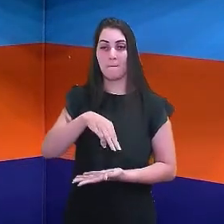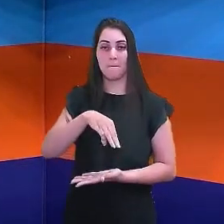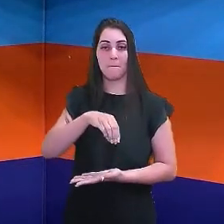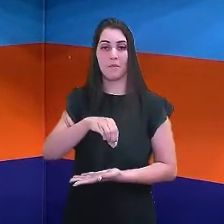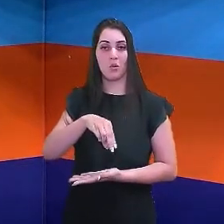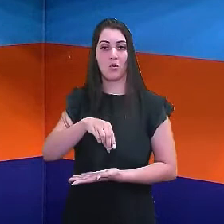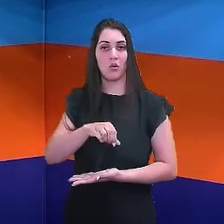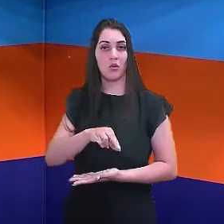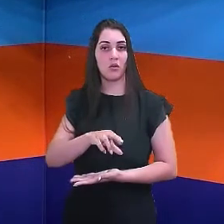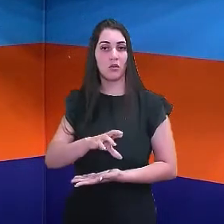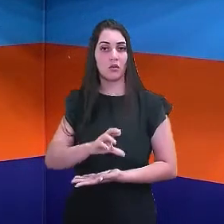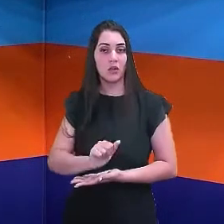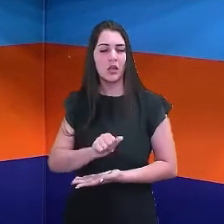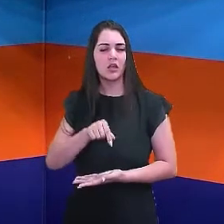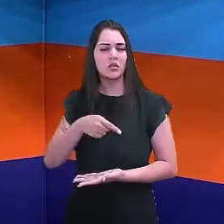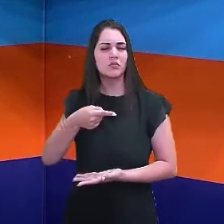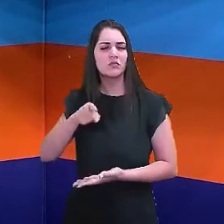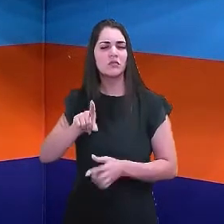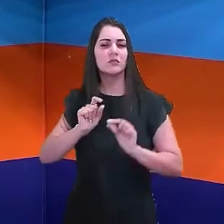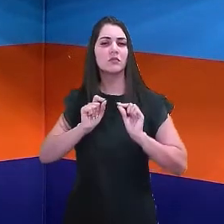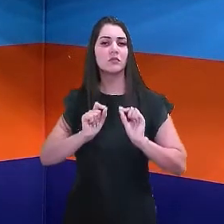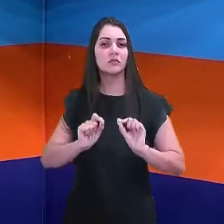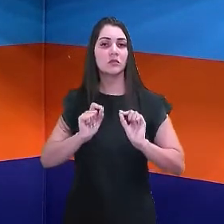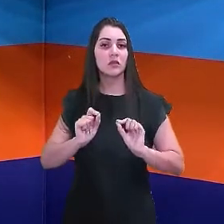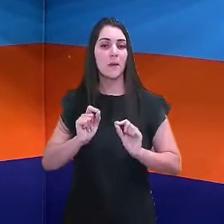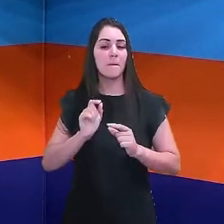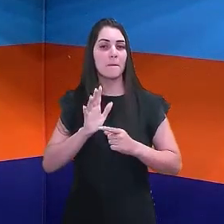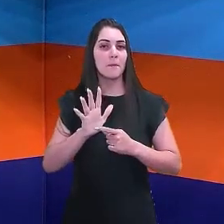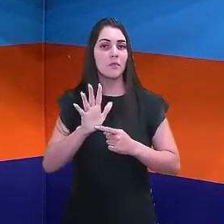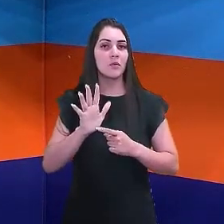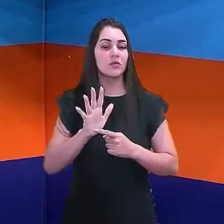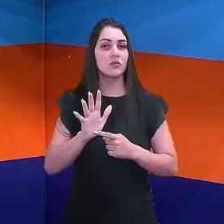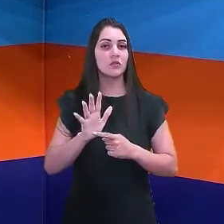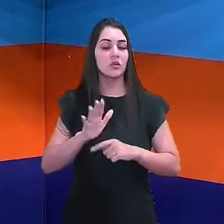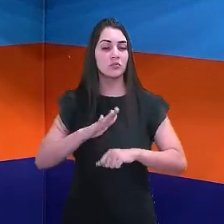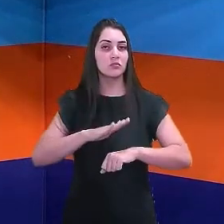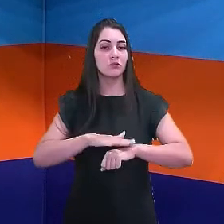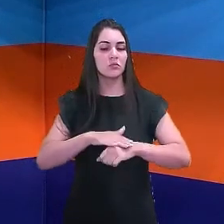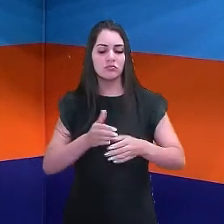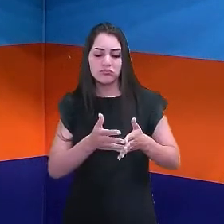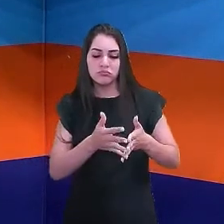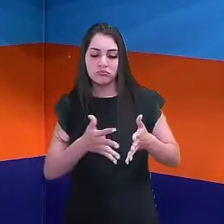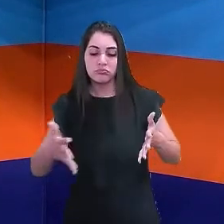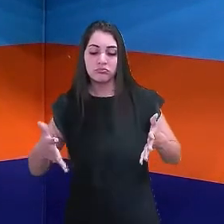monarca, isso vai trazer um período